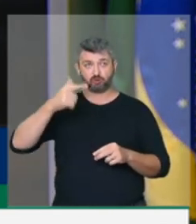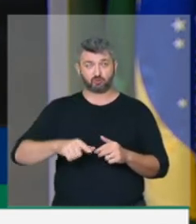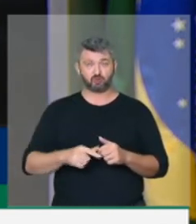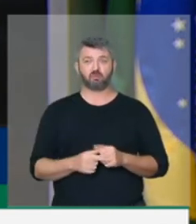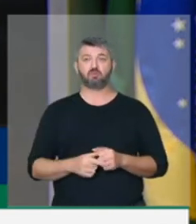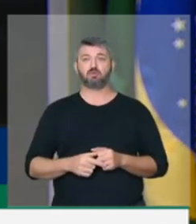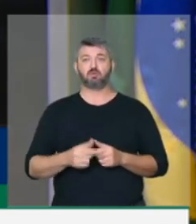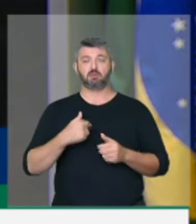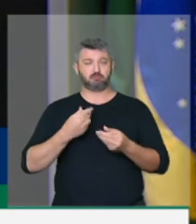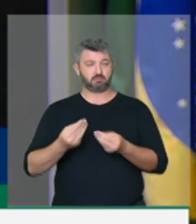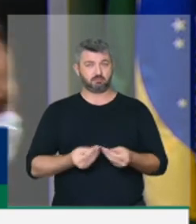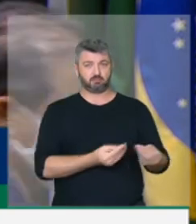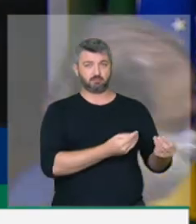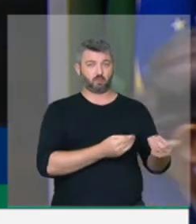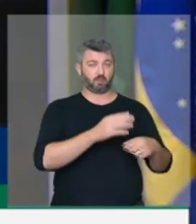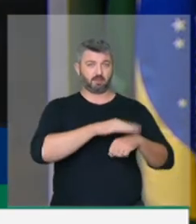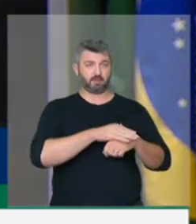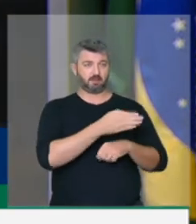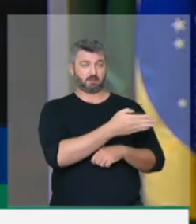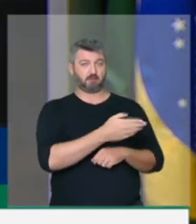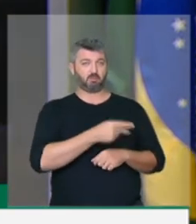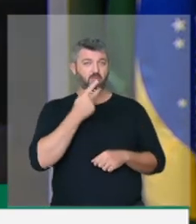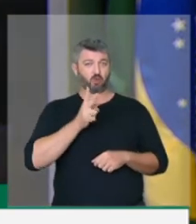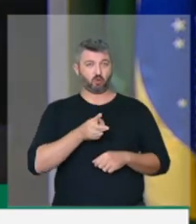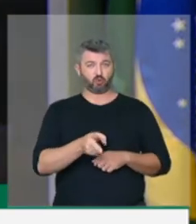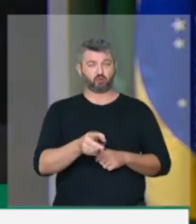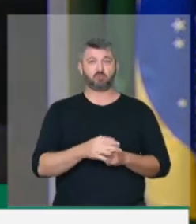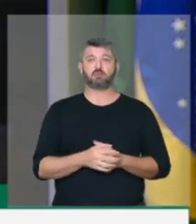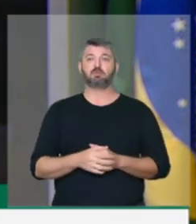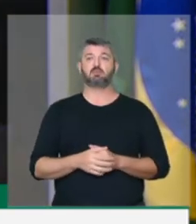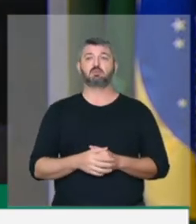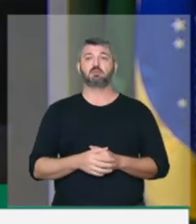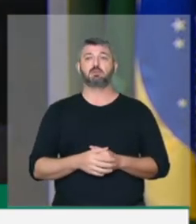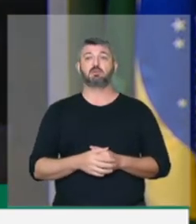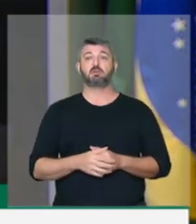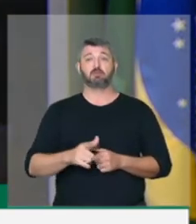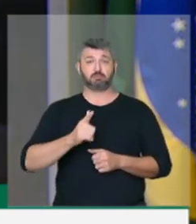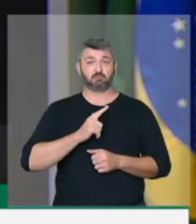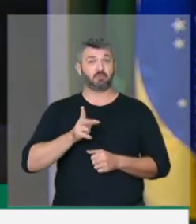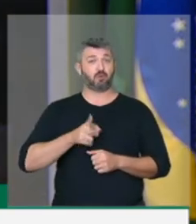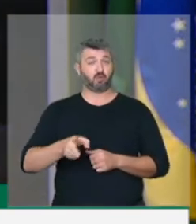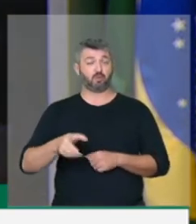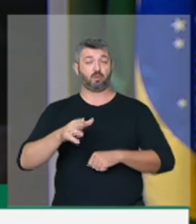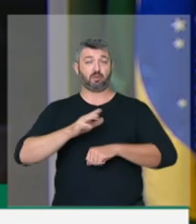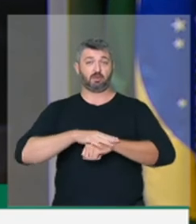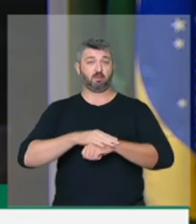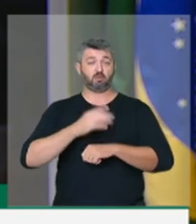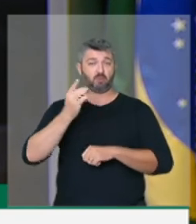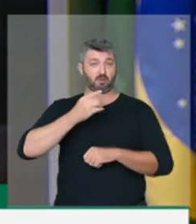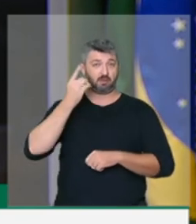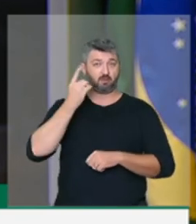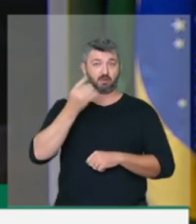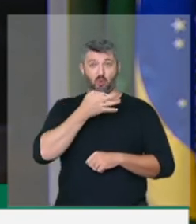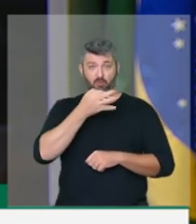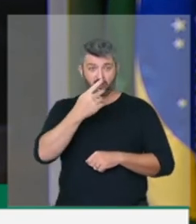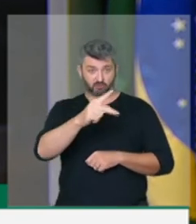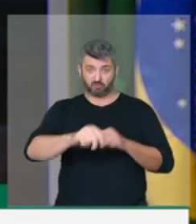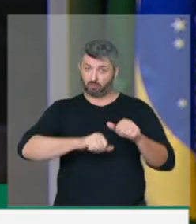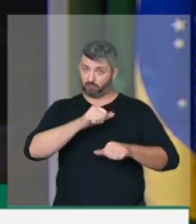já a minha palavra para a deputada Carla Zambelli, dizendo que ainda há espaço para que os deputados mudem seus